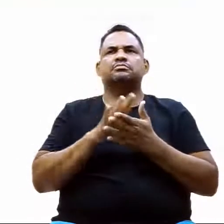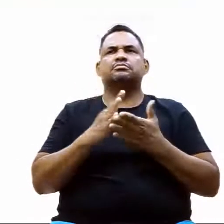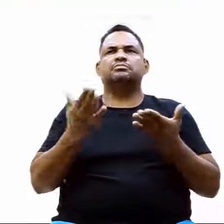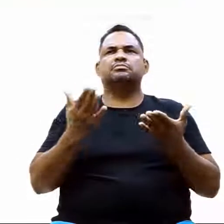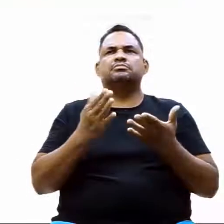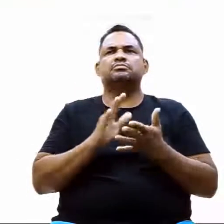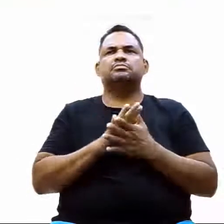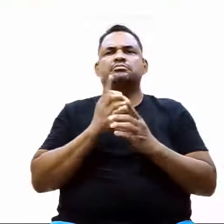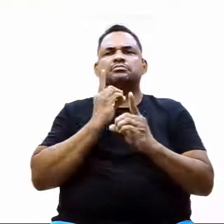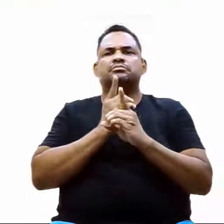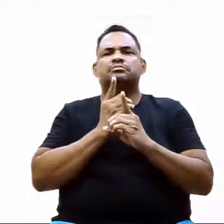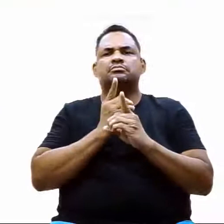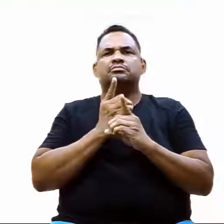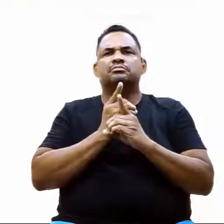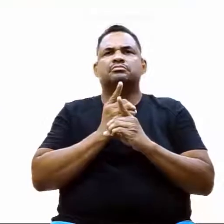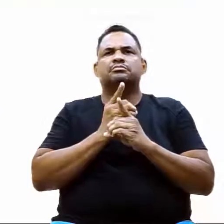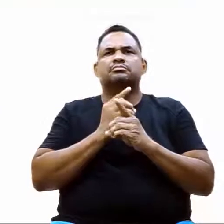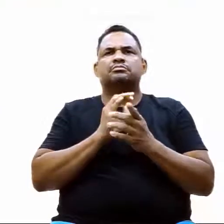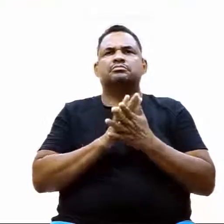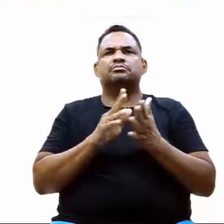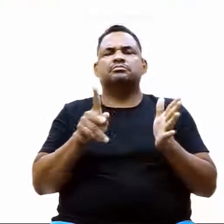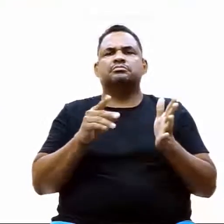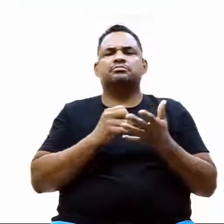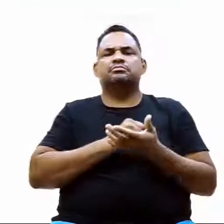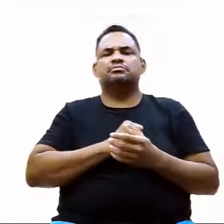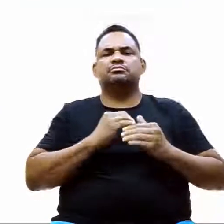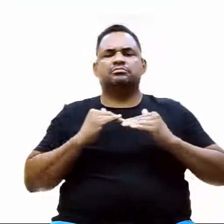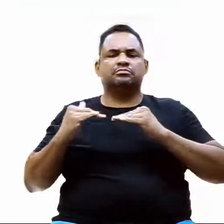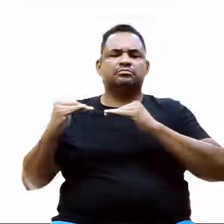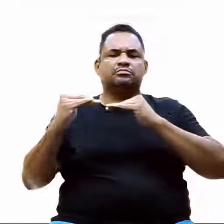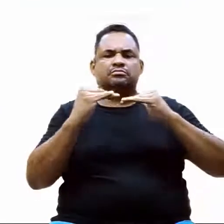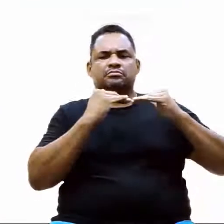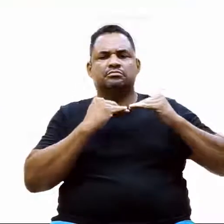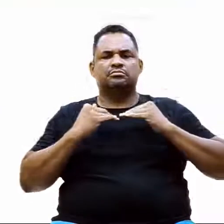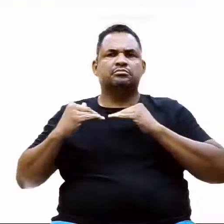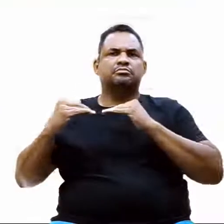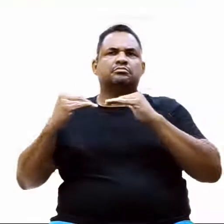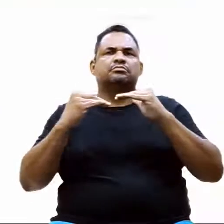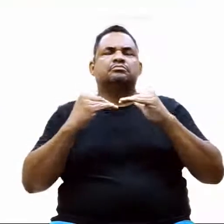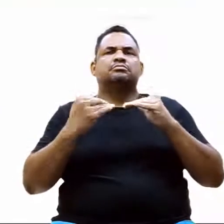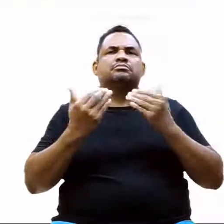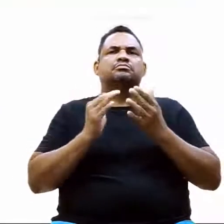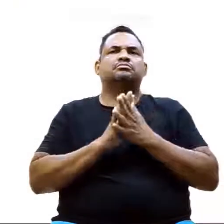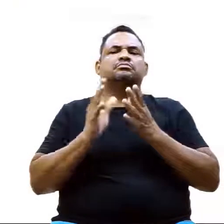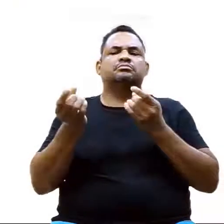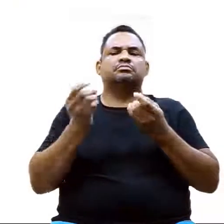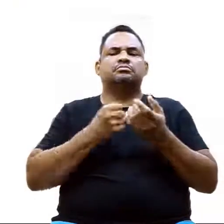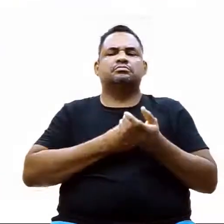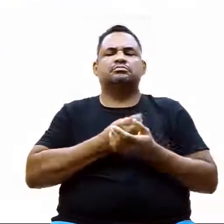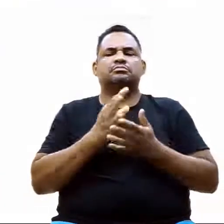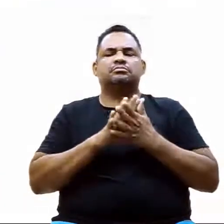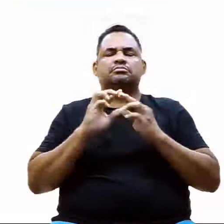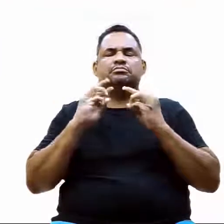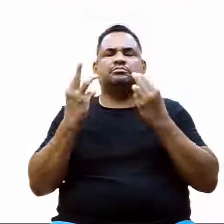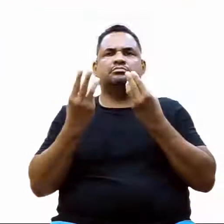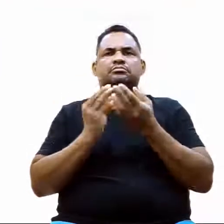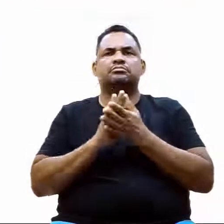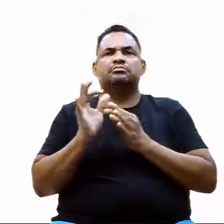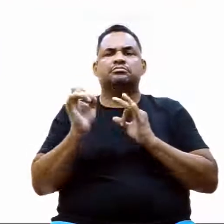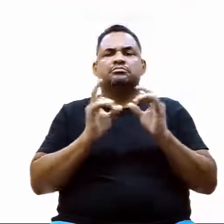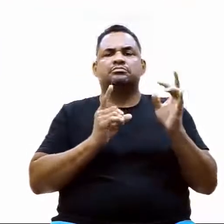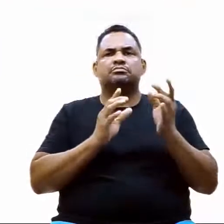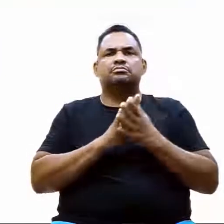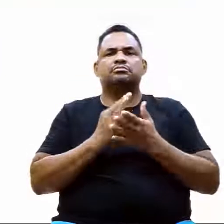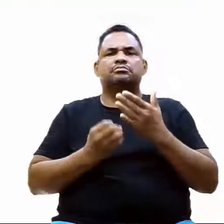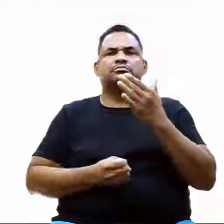descobrir que a proporção ou a composição em massa de cada um dos elementos que formam determinada substância